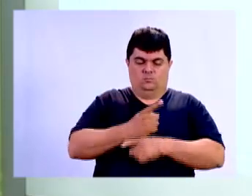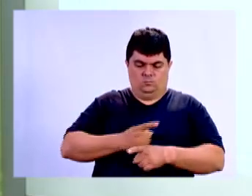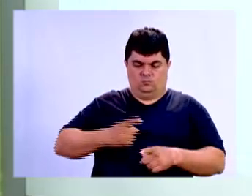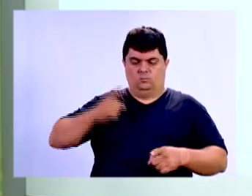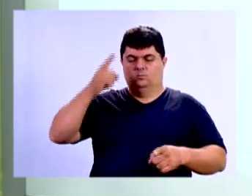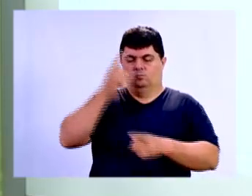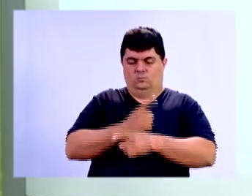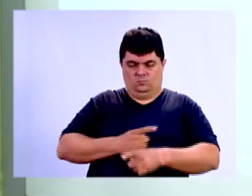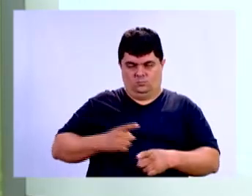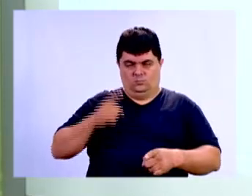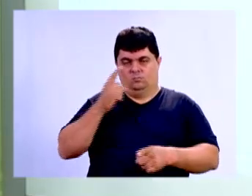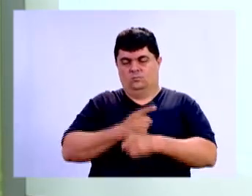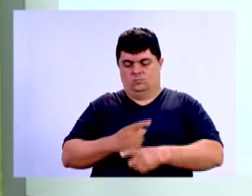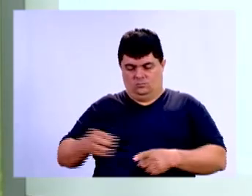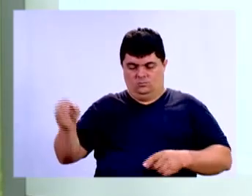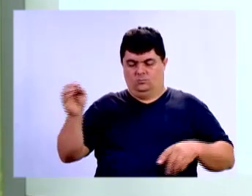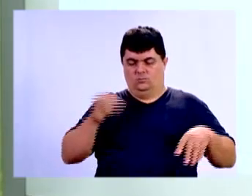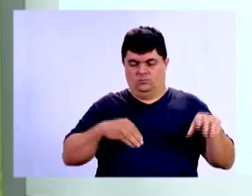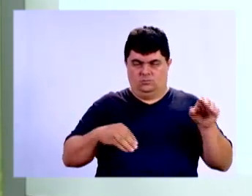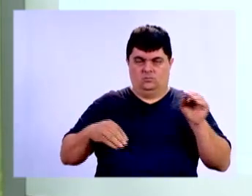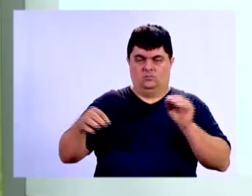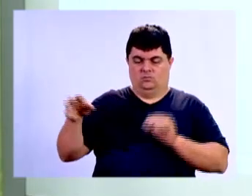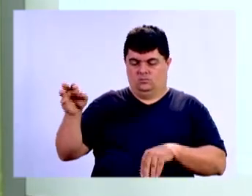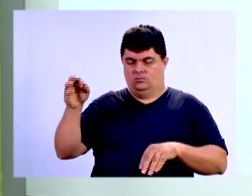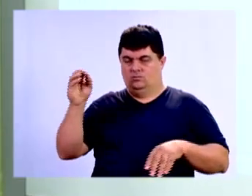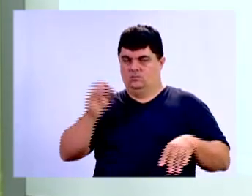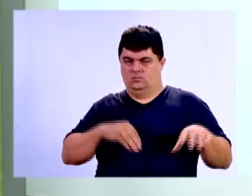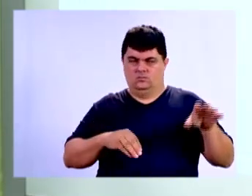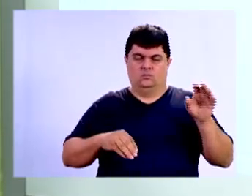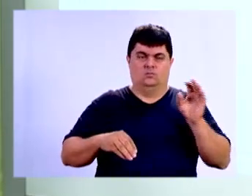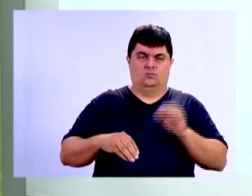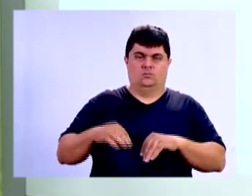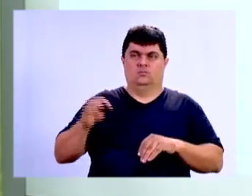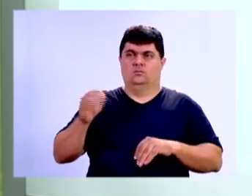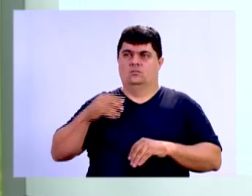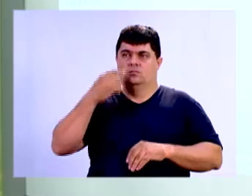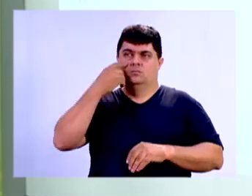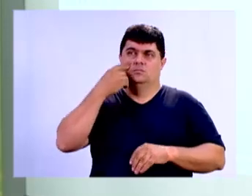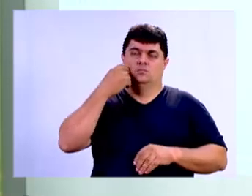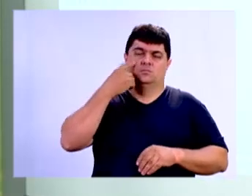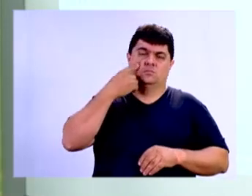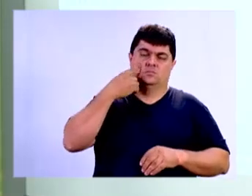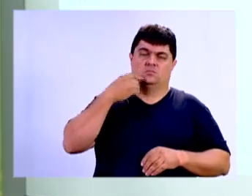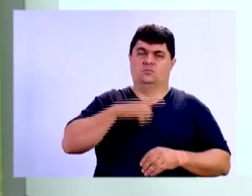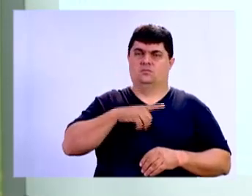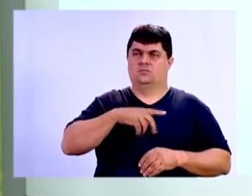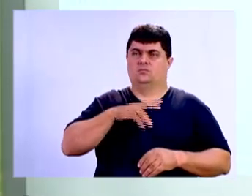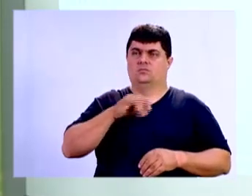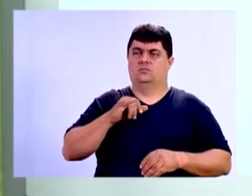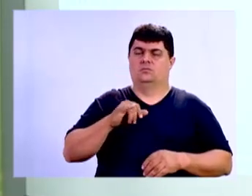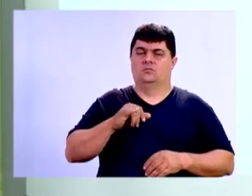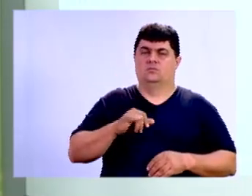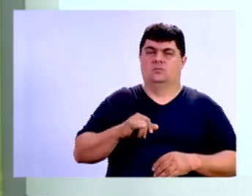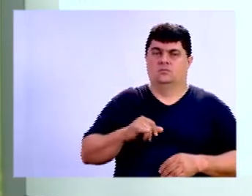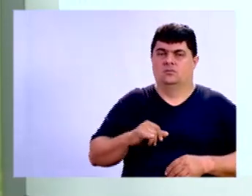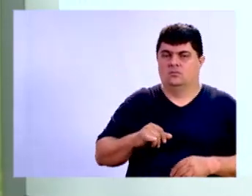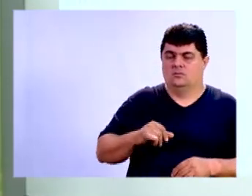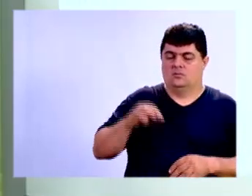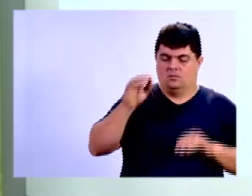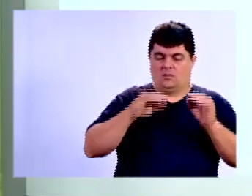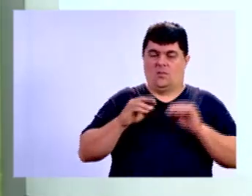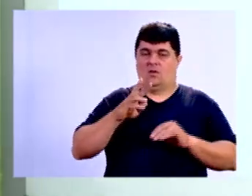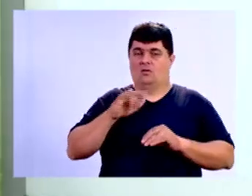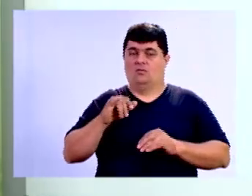na minha lista, né, o meu iterator vai saber isso, meu iterator.hasNext, enquanto tiver elemento para ser lido naquela